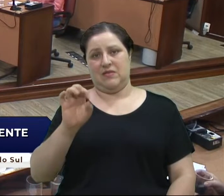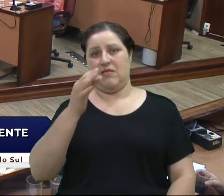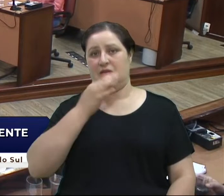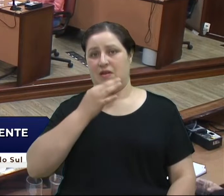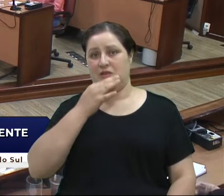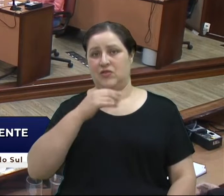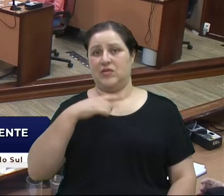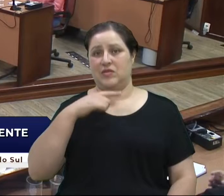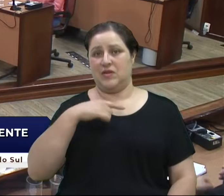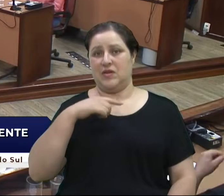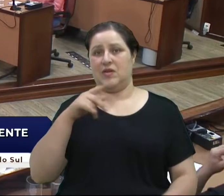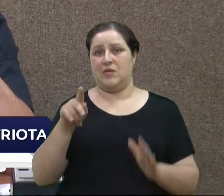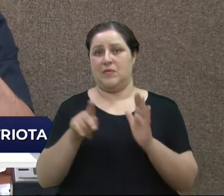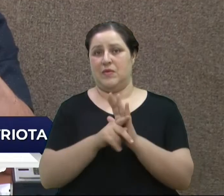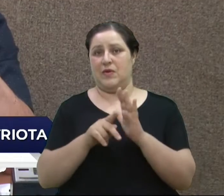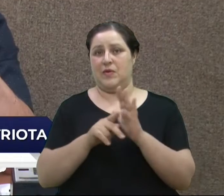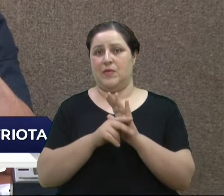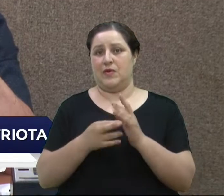de terceiros.